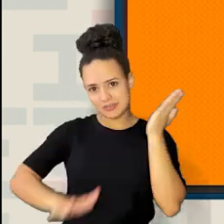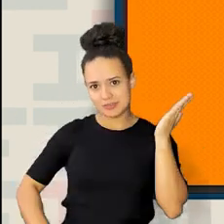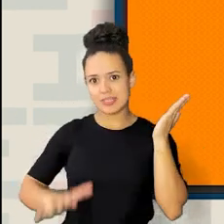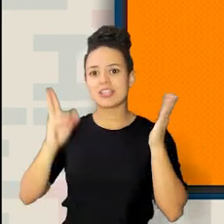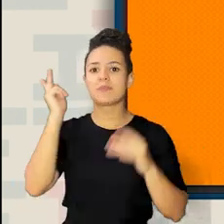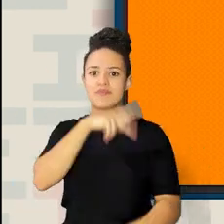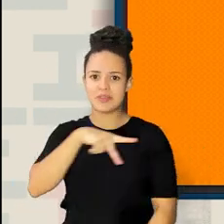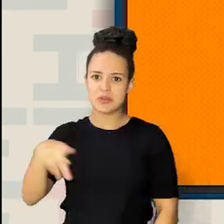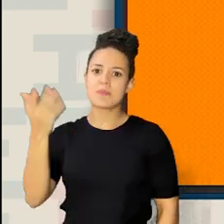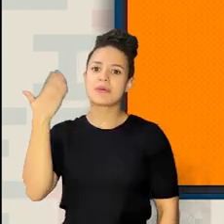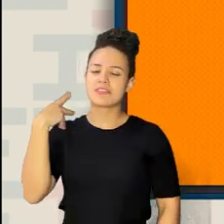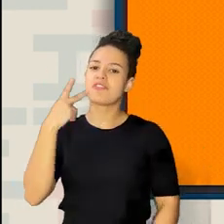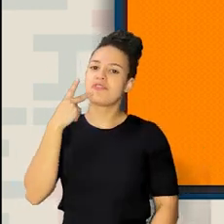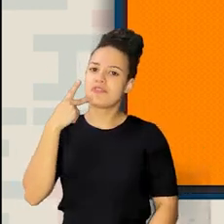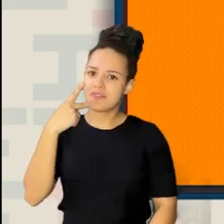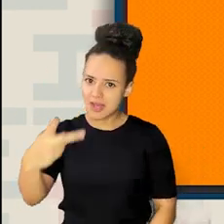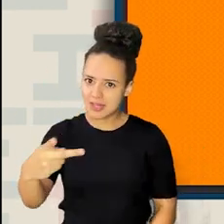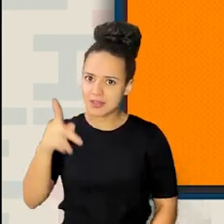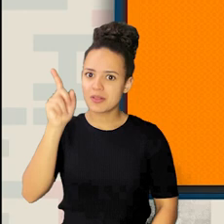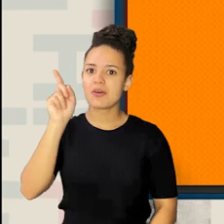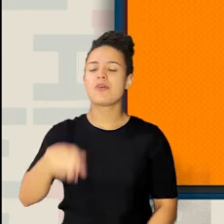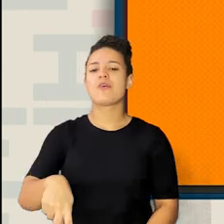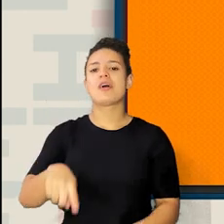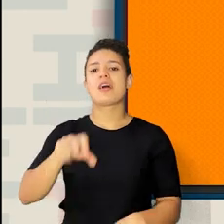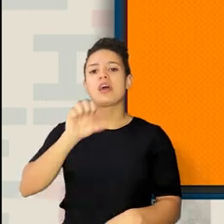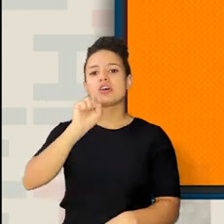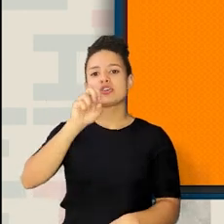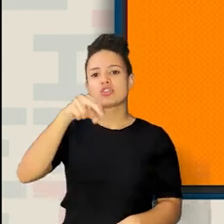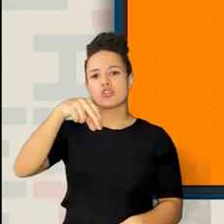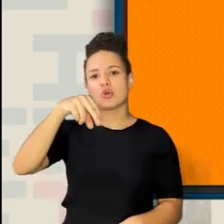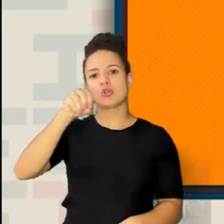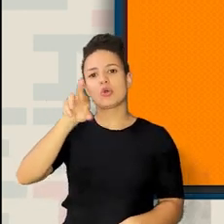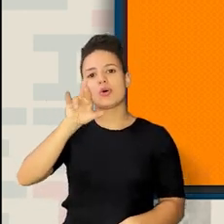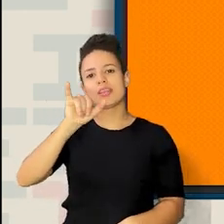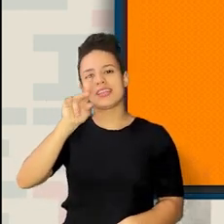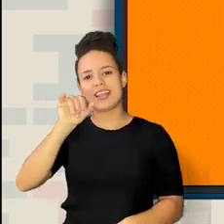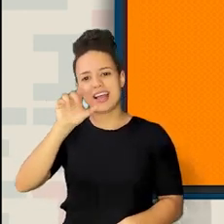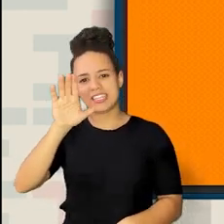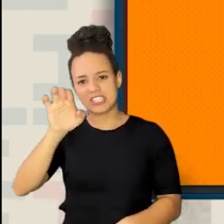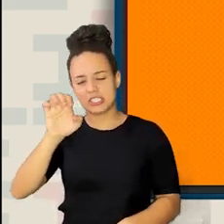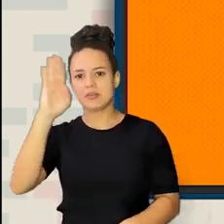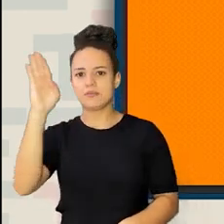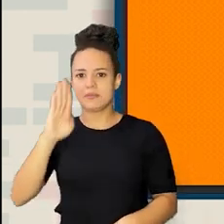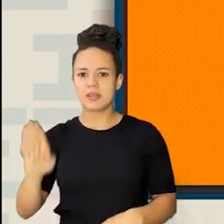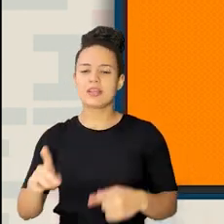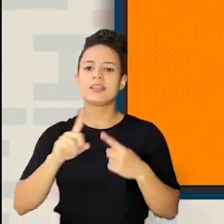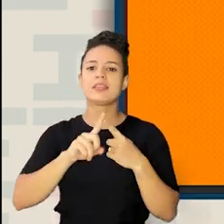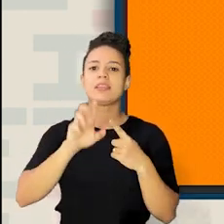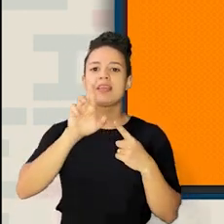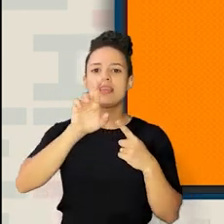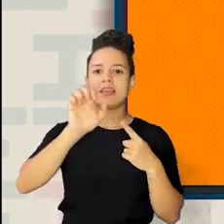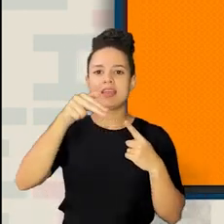eu também já mencionei aqui, Sonoridades Brasileiras, professoras Renate, Ângela e Anete,